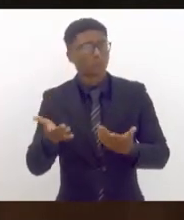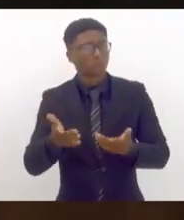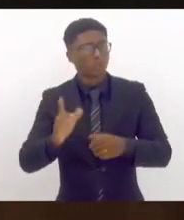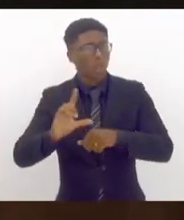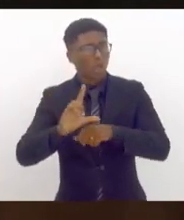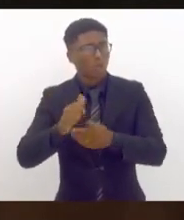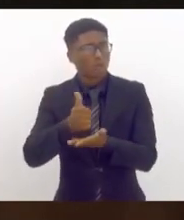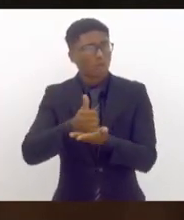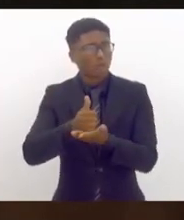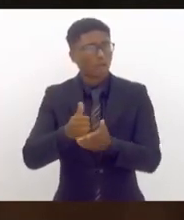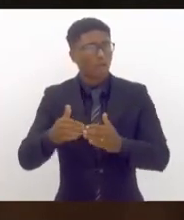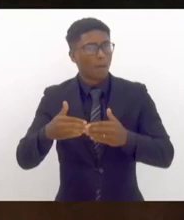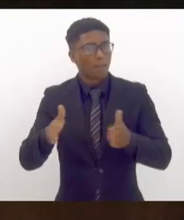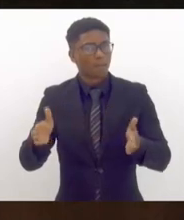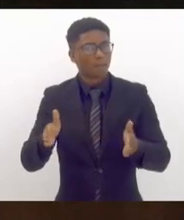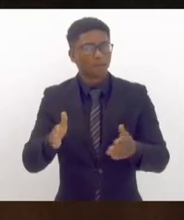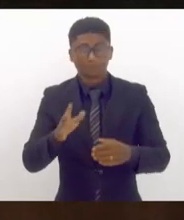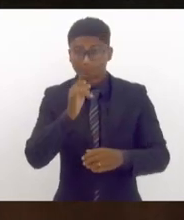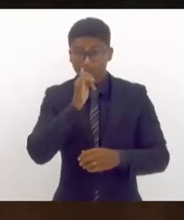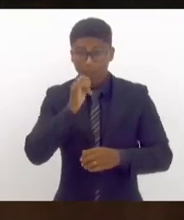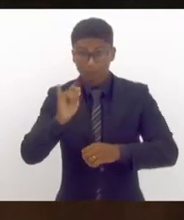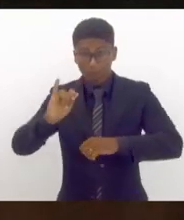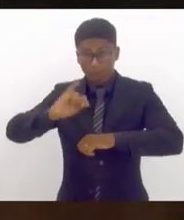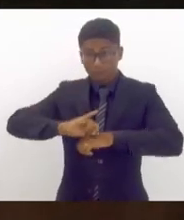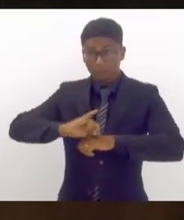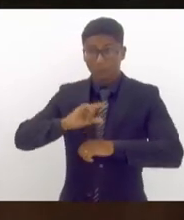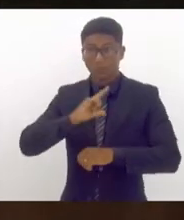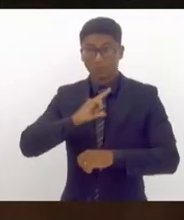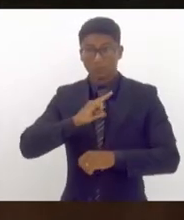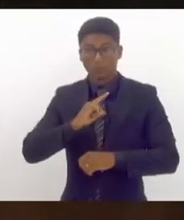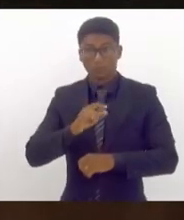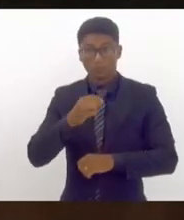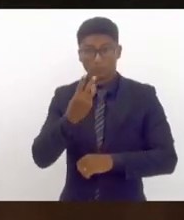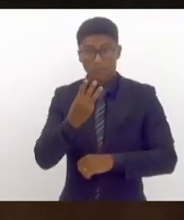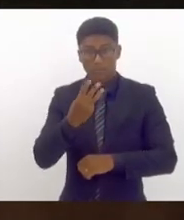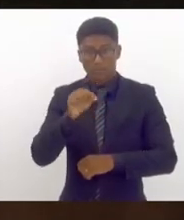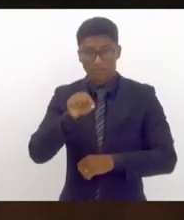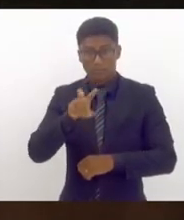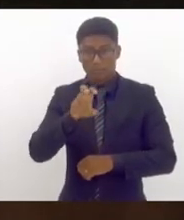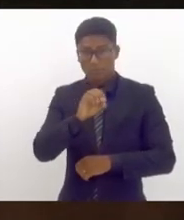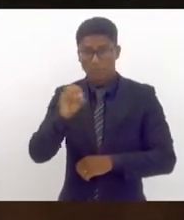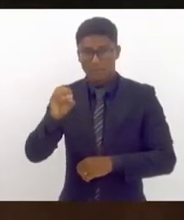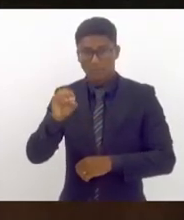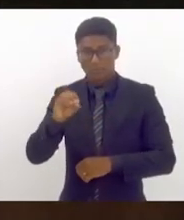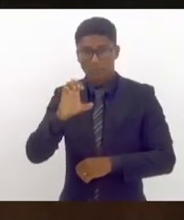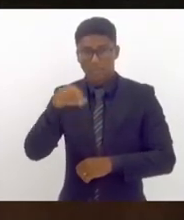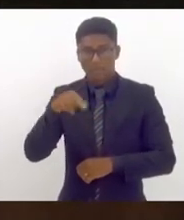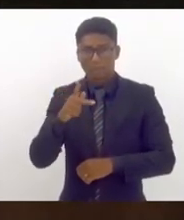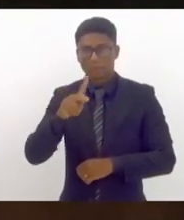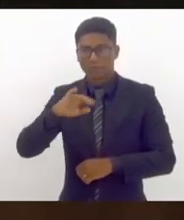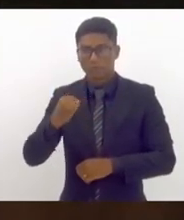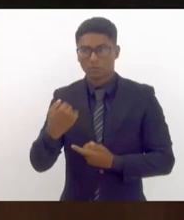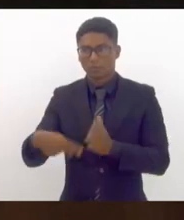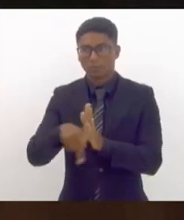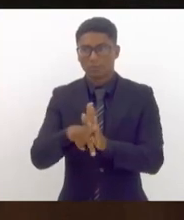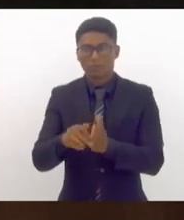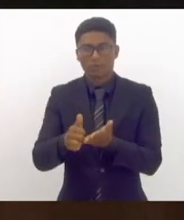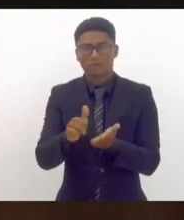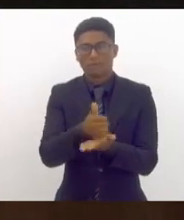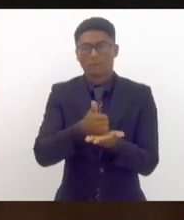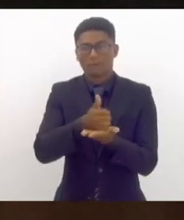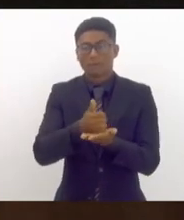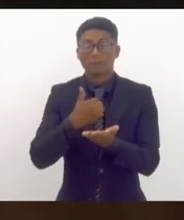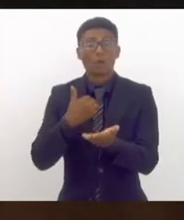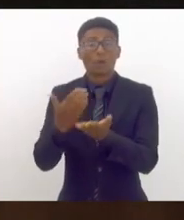só a capital do Rio de Janeiro nós temos mais de 3.500 CNPJs de farmácia. Então, eu conversei com a deputada Zeidan. A deputada